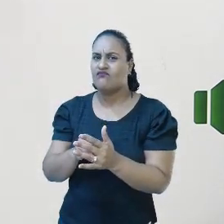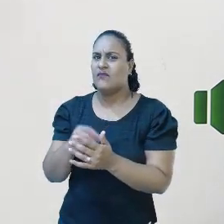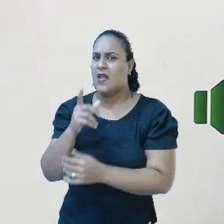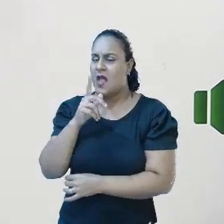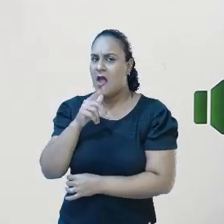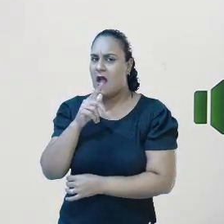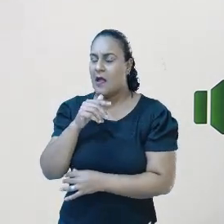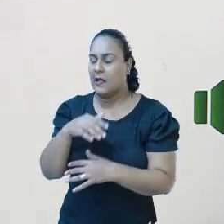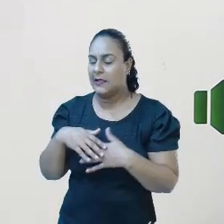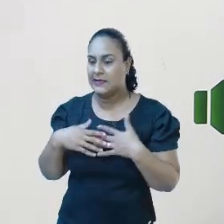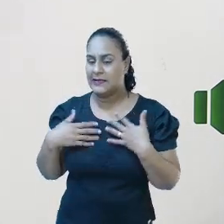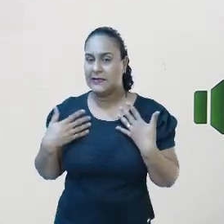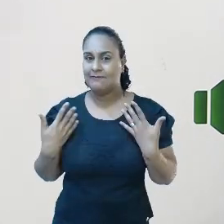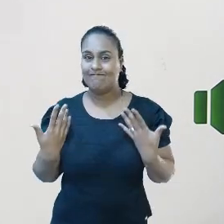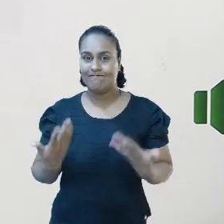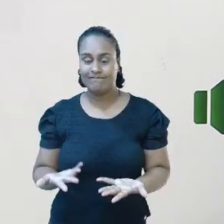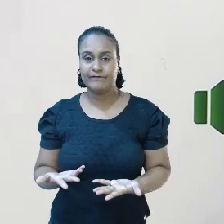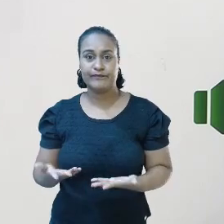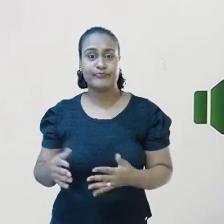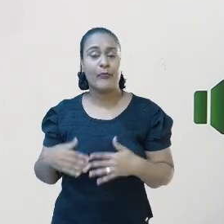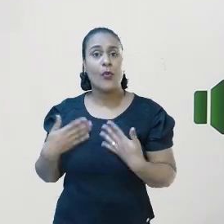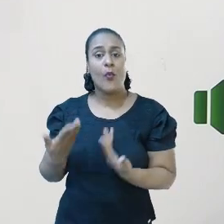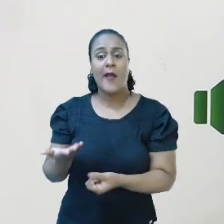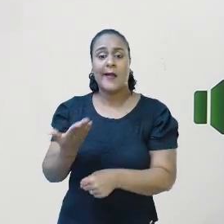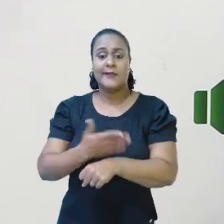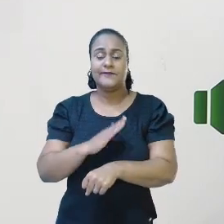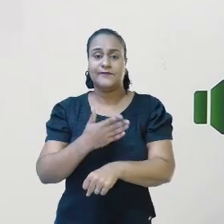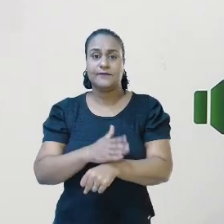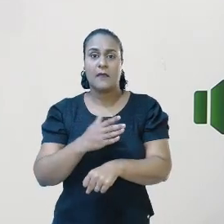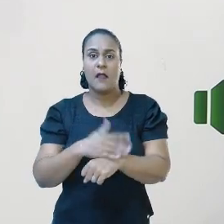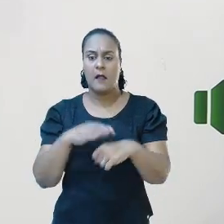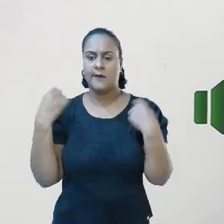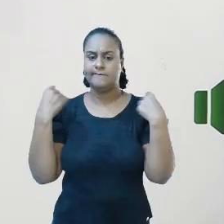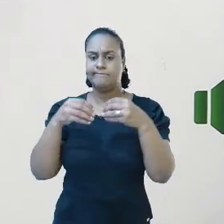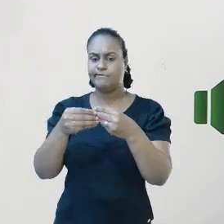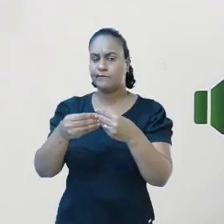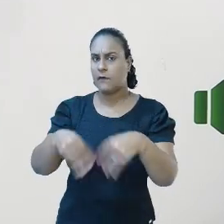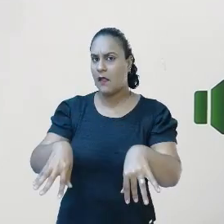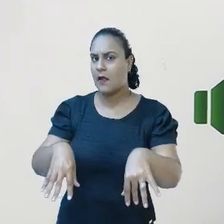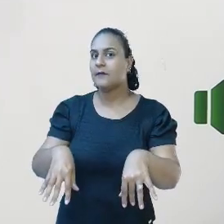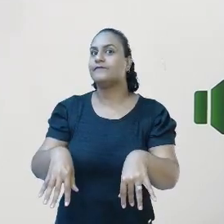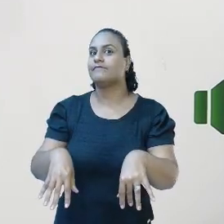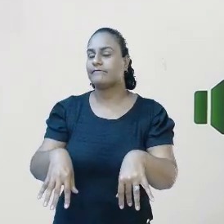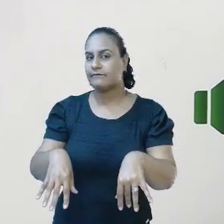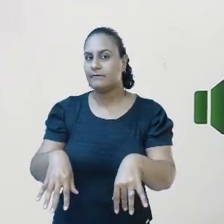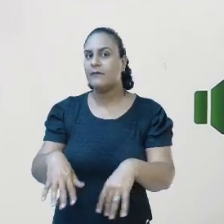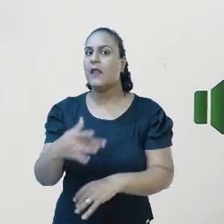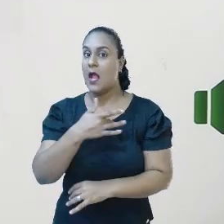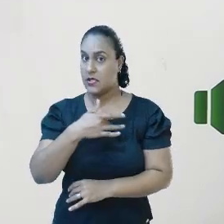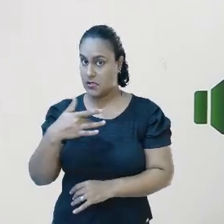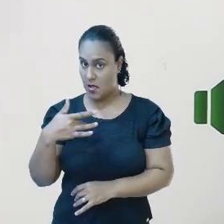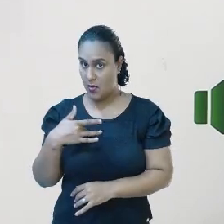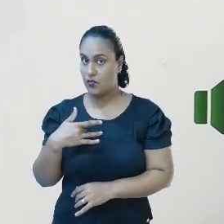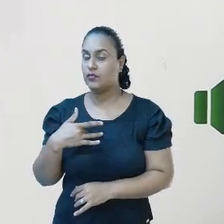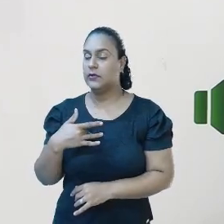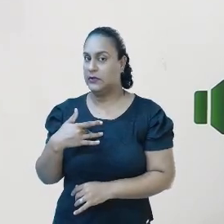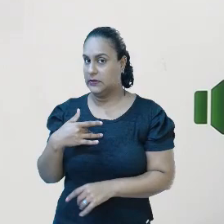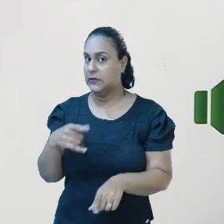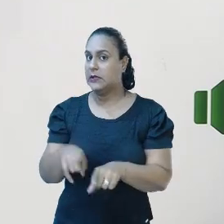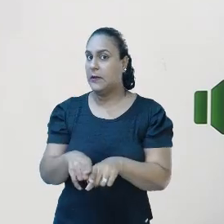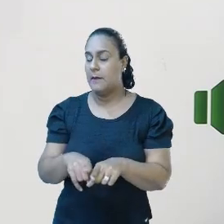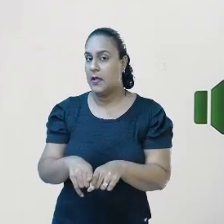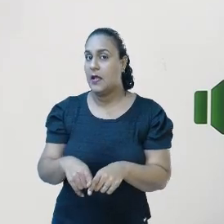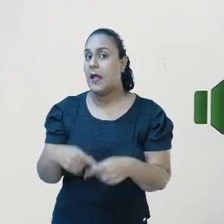Quais atividades do nosso dia a dia seriam prejudicadas? Além da nossa saúde, porque vocês sabem que a gente precisa